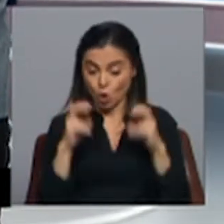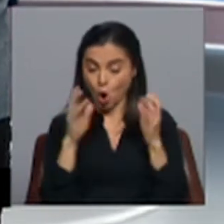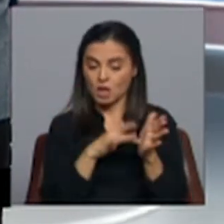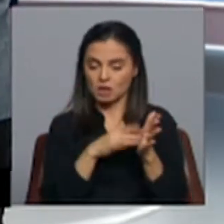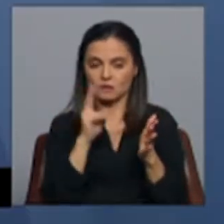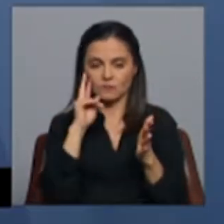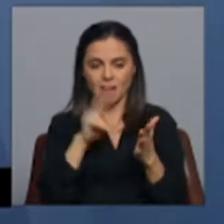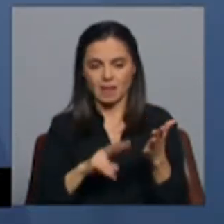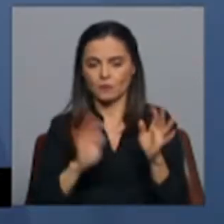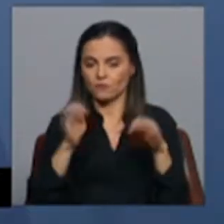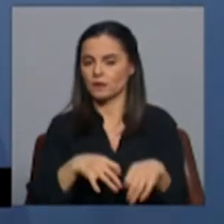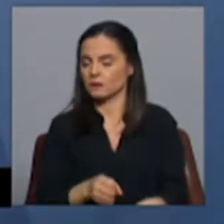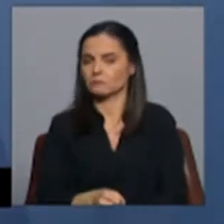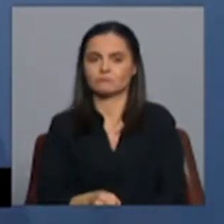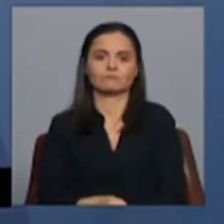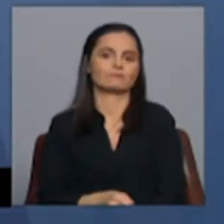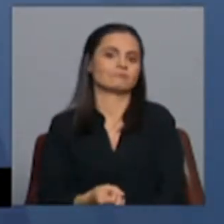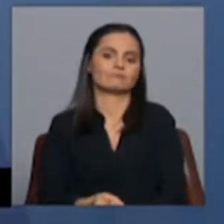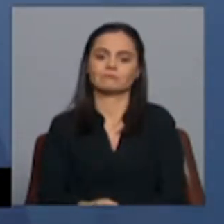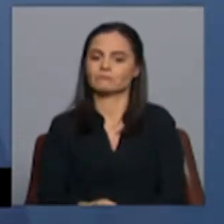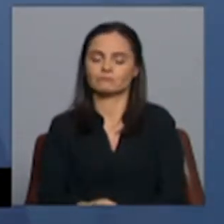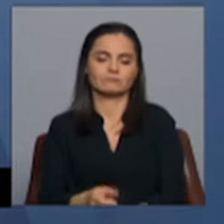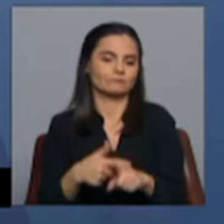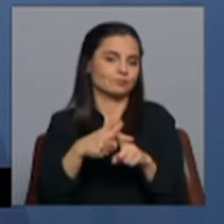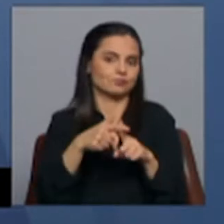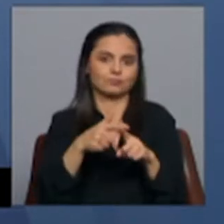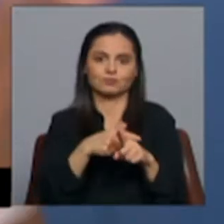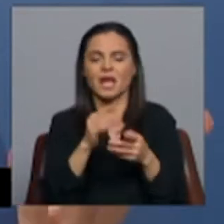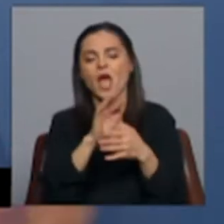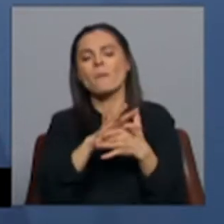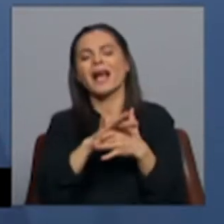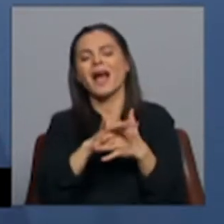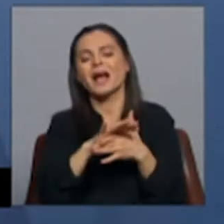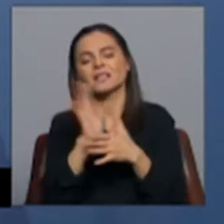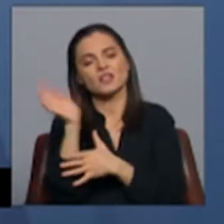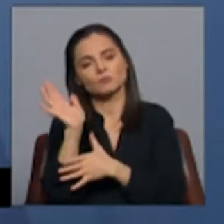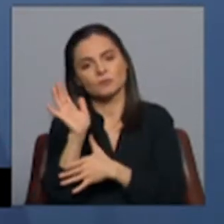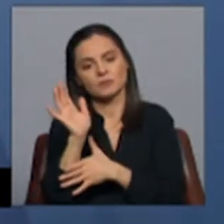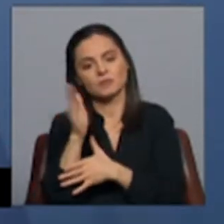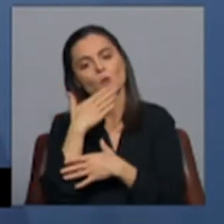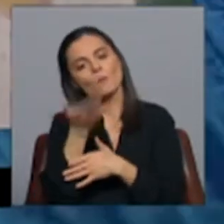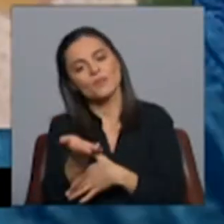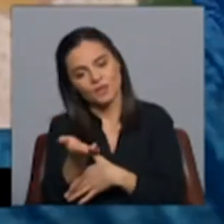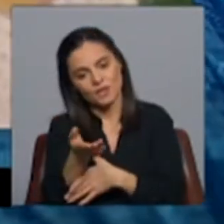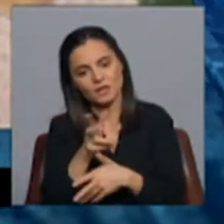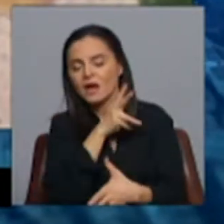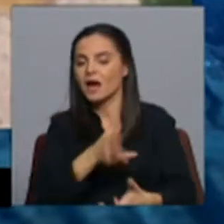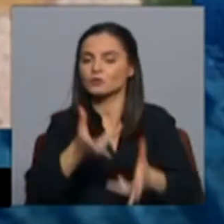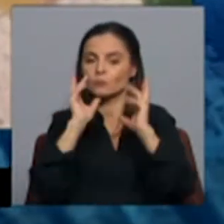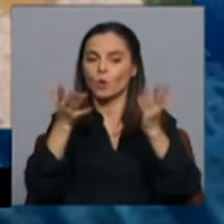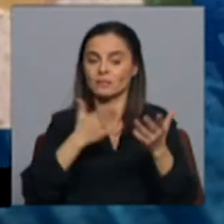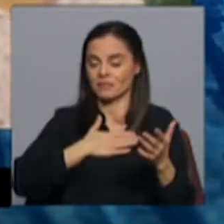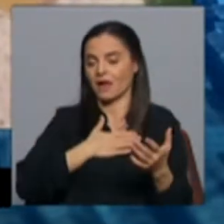fiquei completamente fascinado. É uma carta de despedida muito melancólica. Pedi autorização aos herdeiros e, quando me concederam, fiquei super